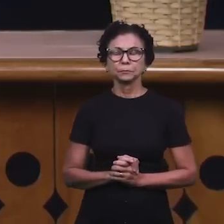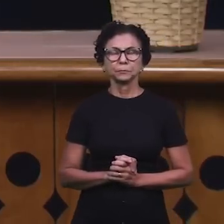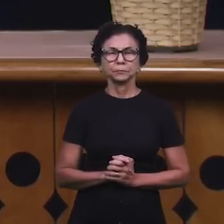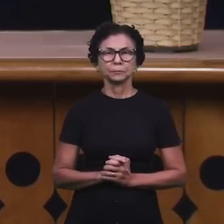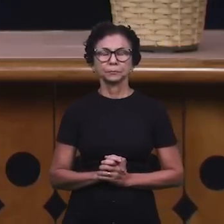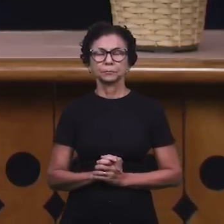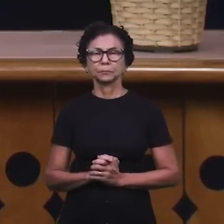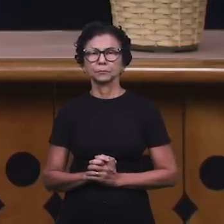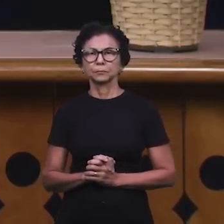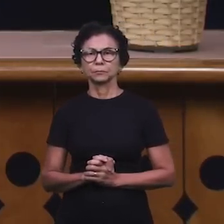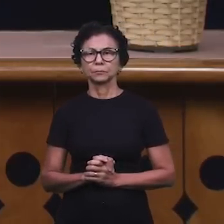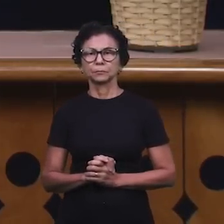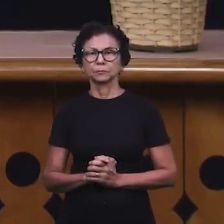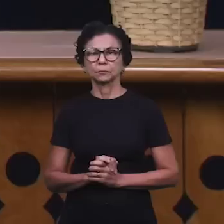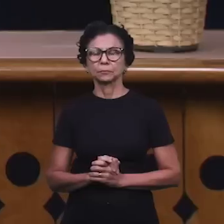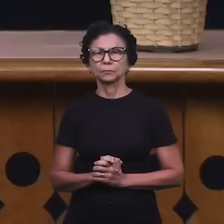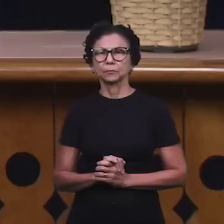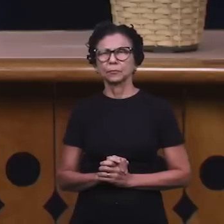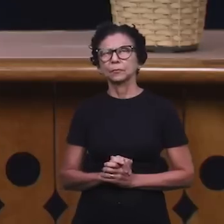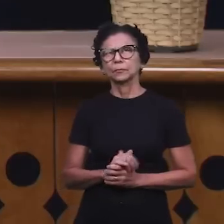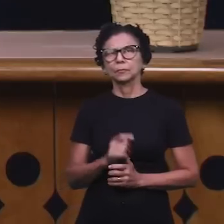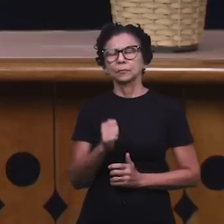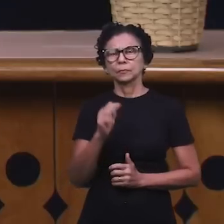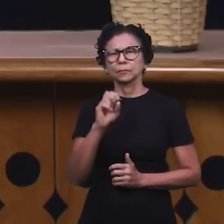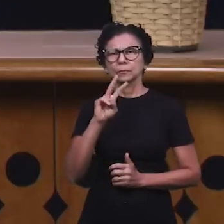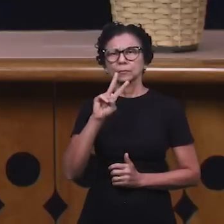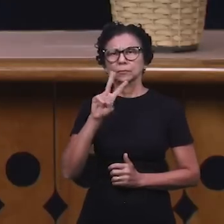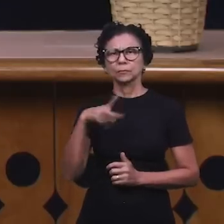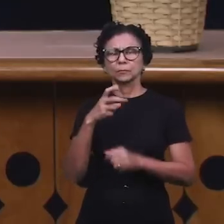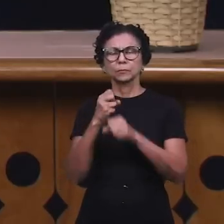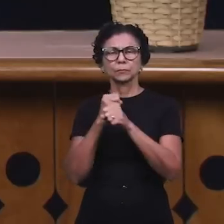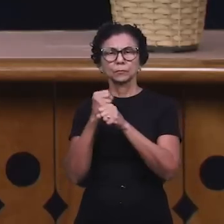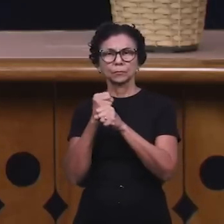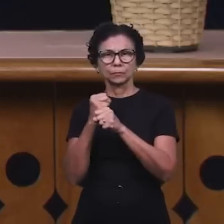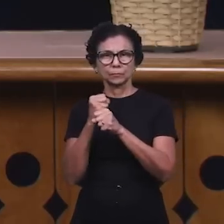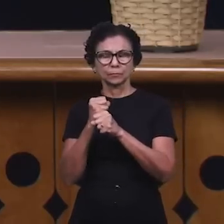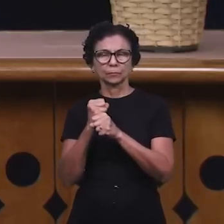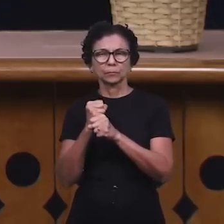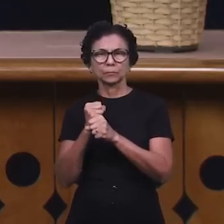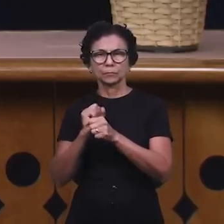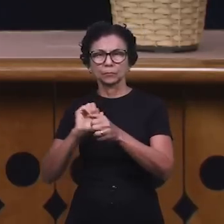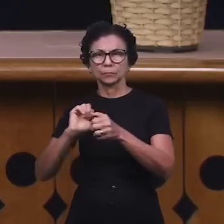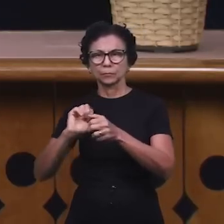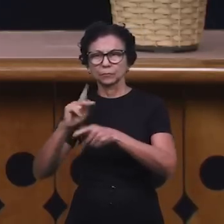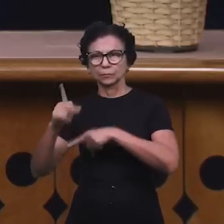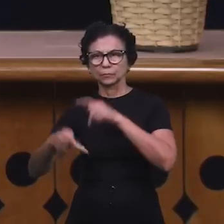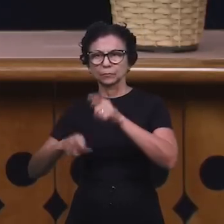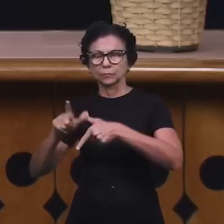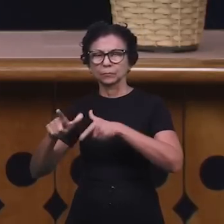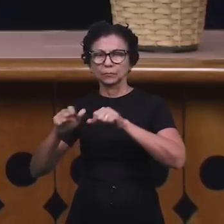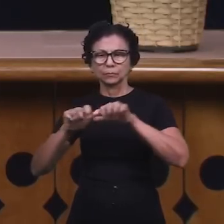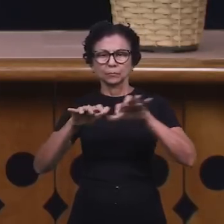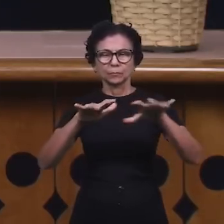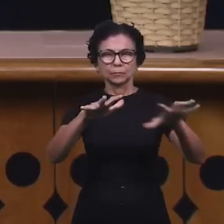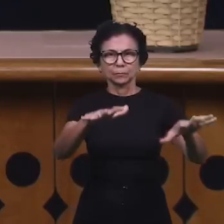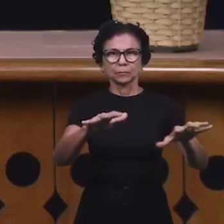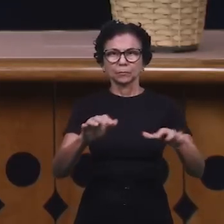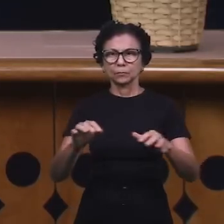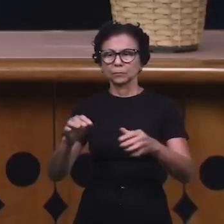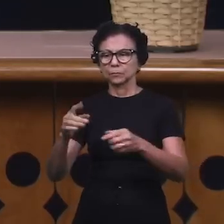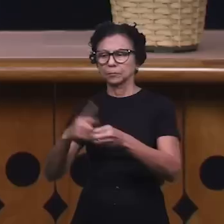mãos. Nesses quase 2000 anos. Israel, a cidade foi